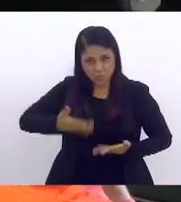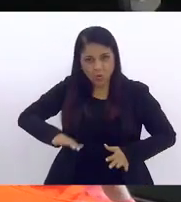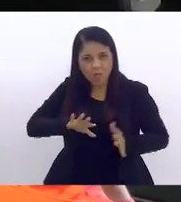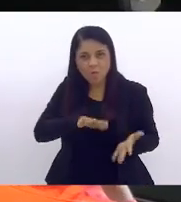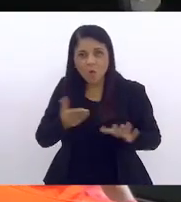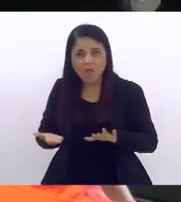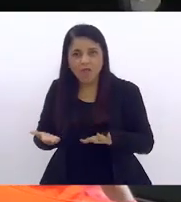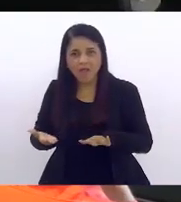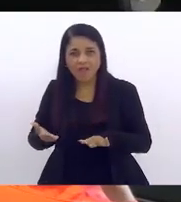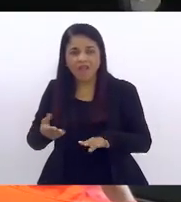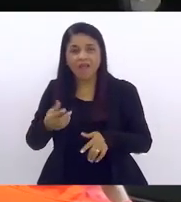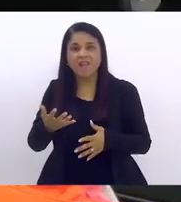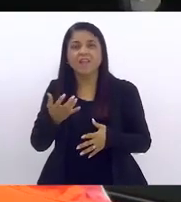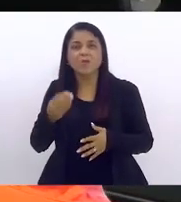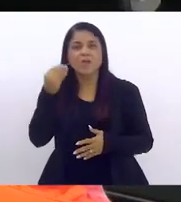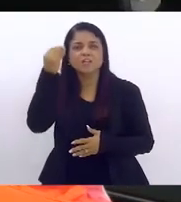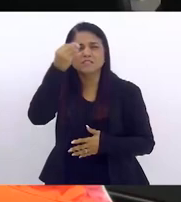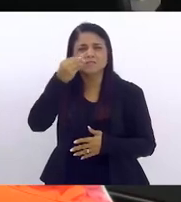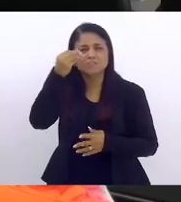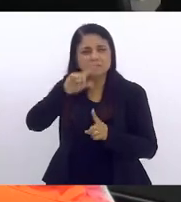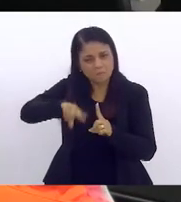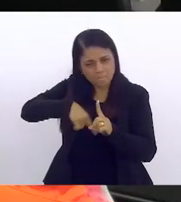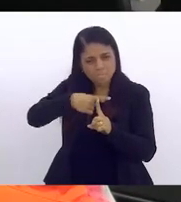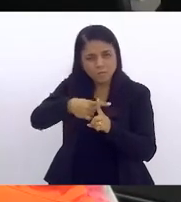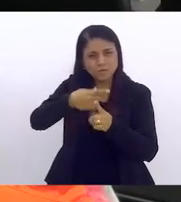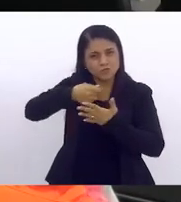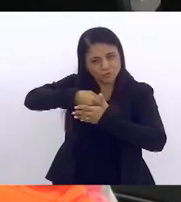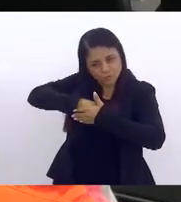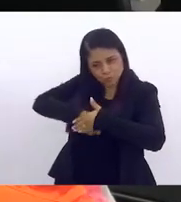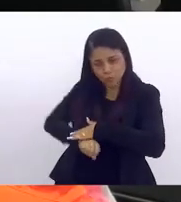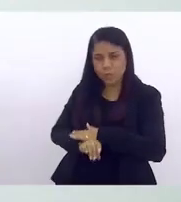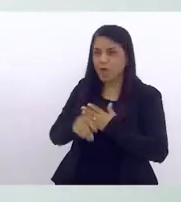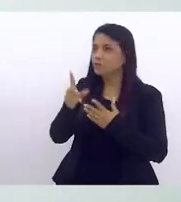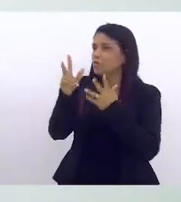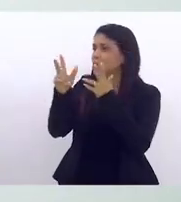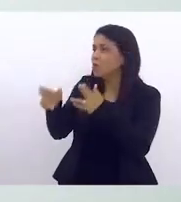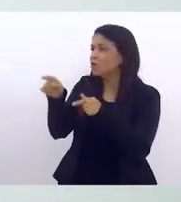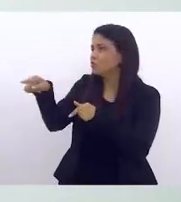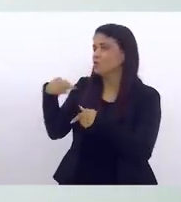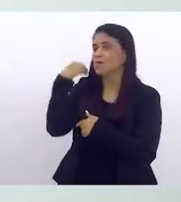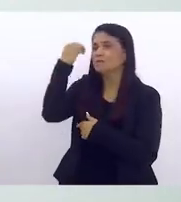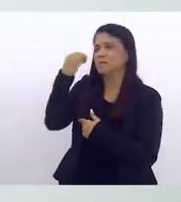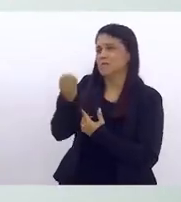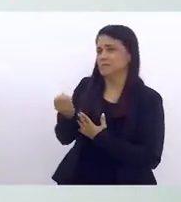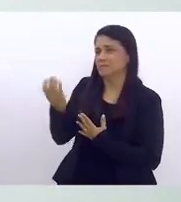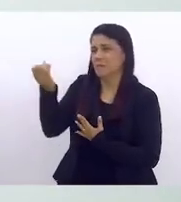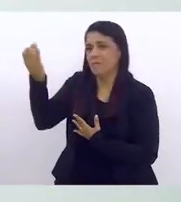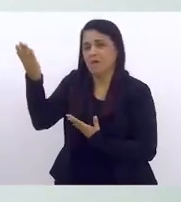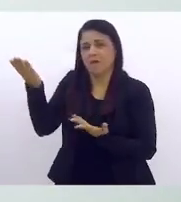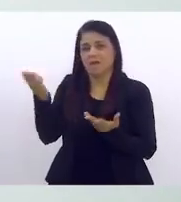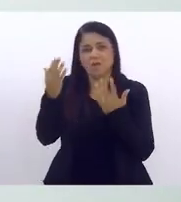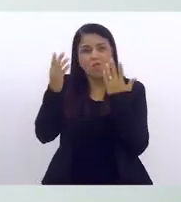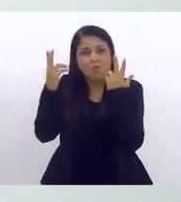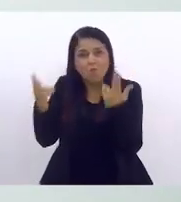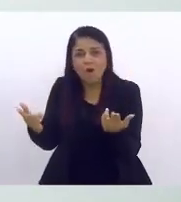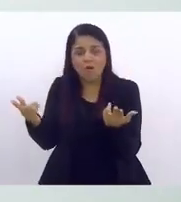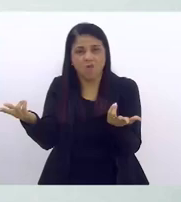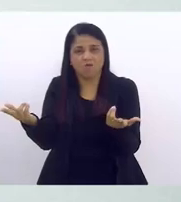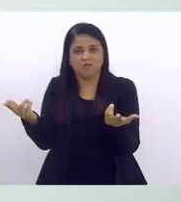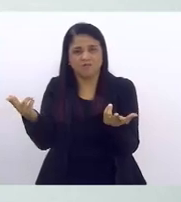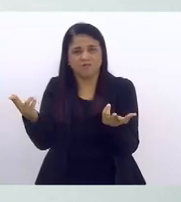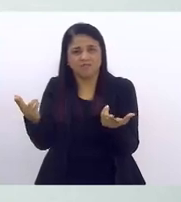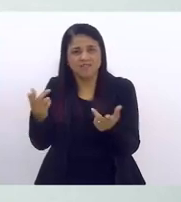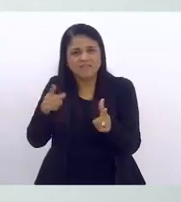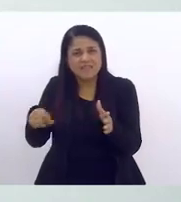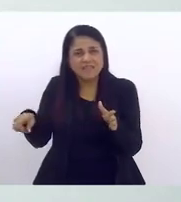uma experiência positiva do parto. A mesma experiência que o senhor quer ter quando viajar. Então, nós vamos negar a perspectiva de uma